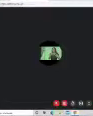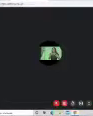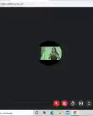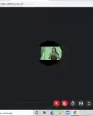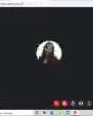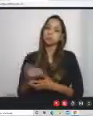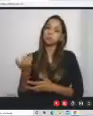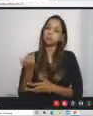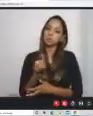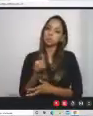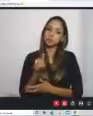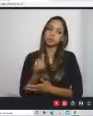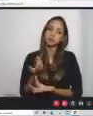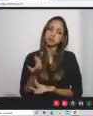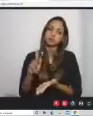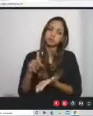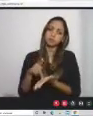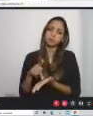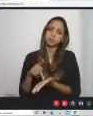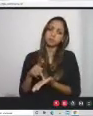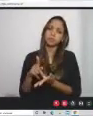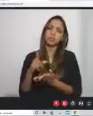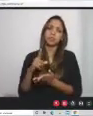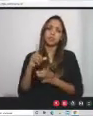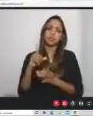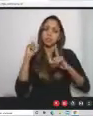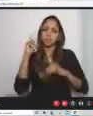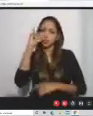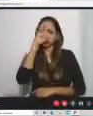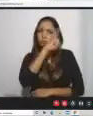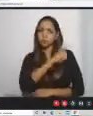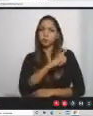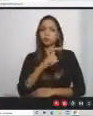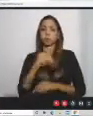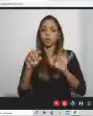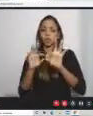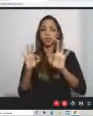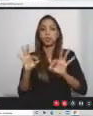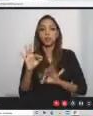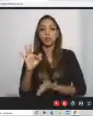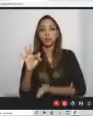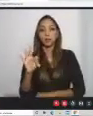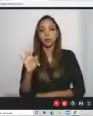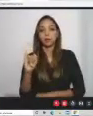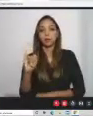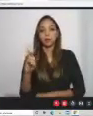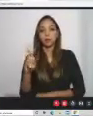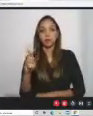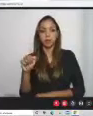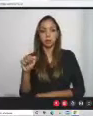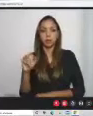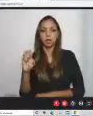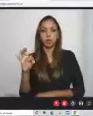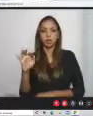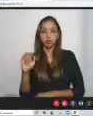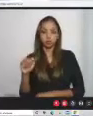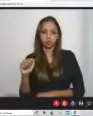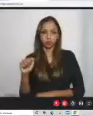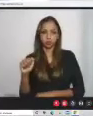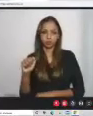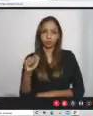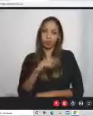que realmente tem uma dificuldade da fibra ótica se chegar até lá, né, que estavam vendo meios